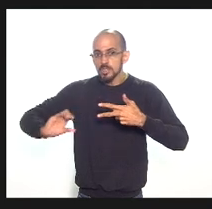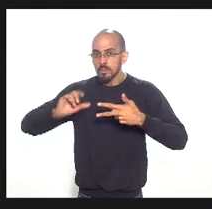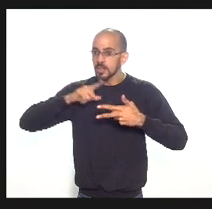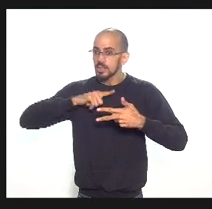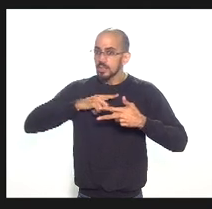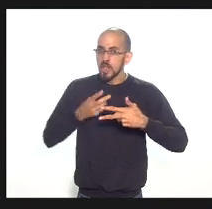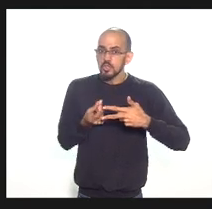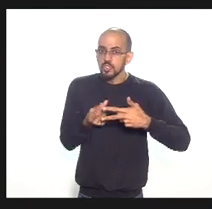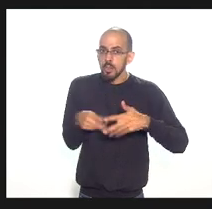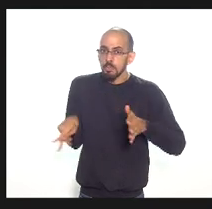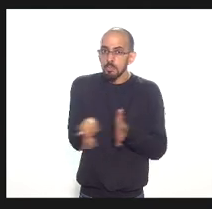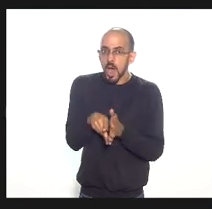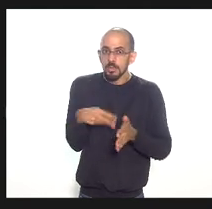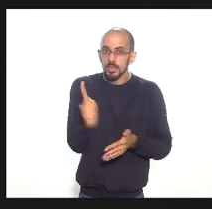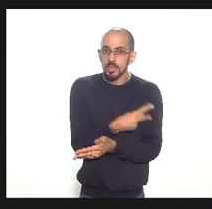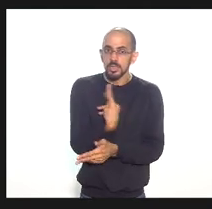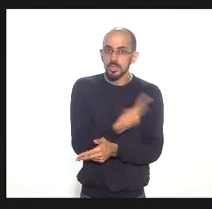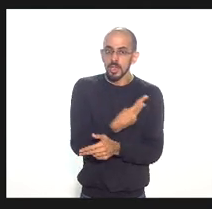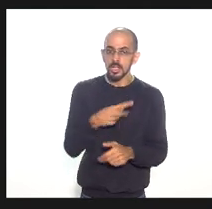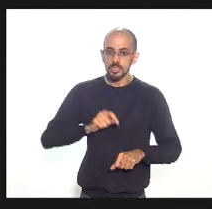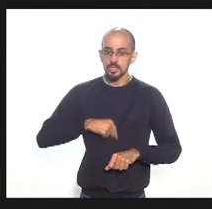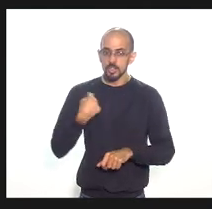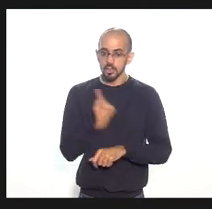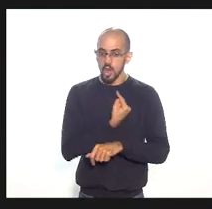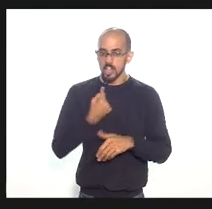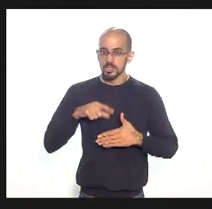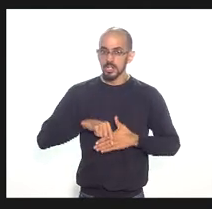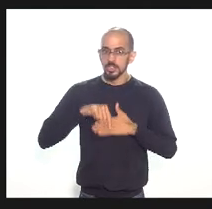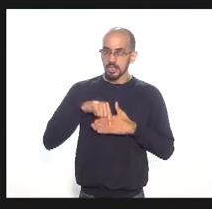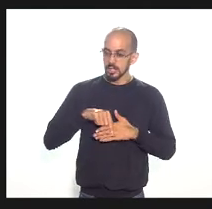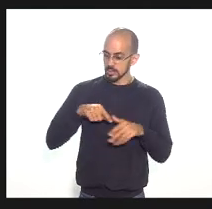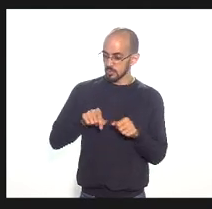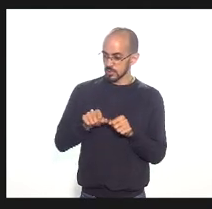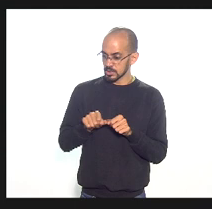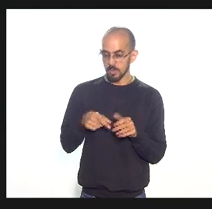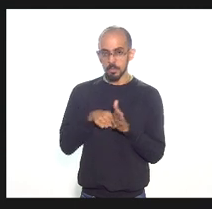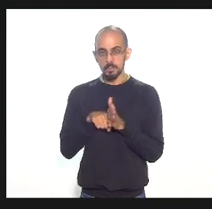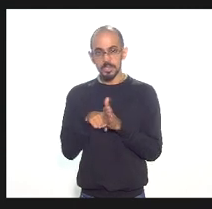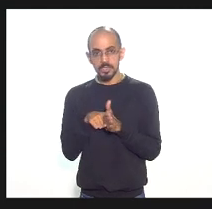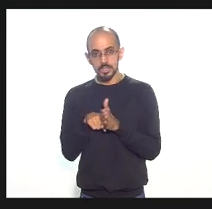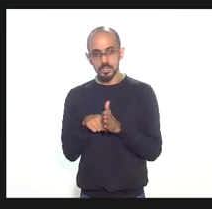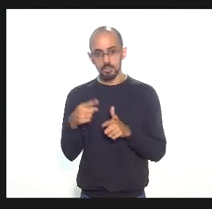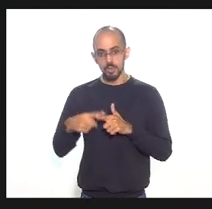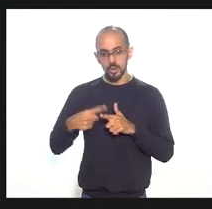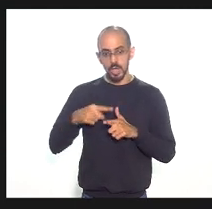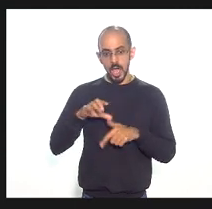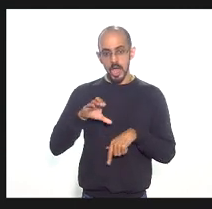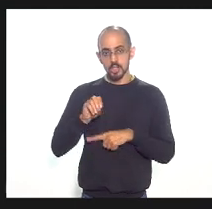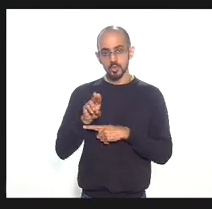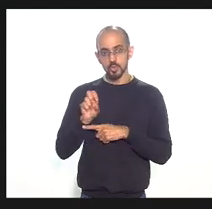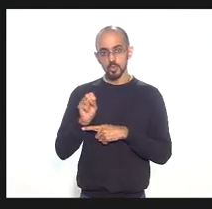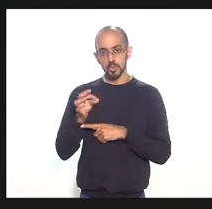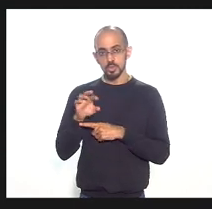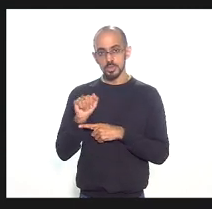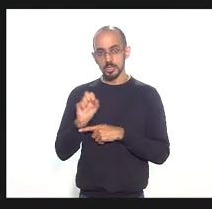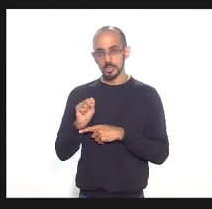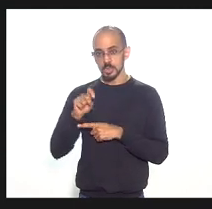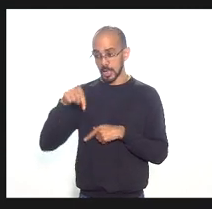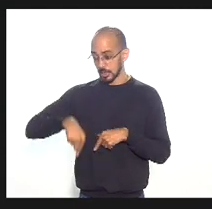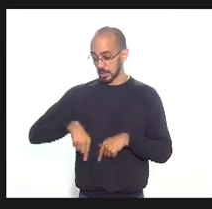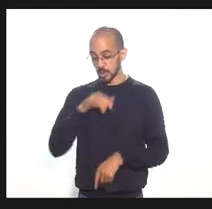própria. A liderança, a nossa liderança está até fazendo uma pesquisa que as nossas custas aqui no Rio de Janeiro são uma das mais